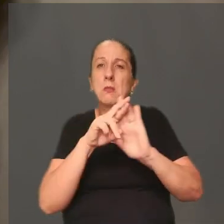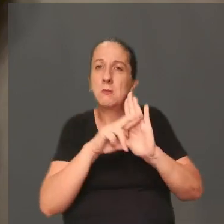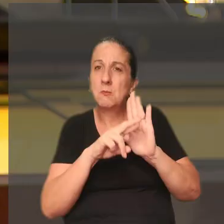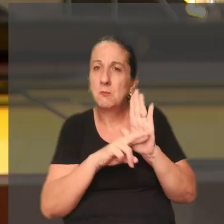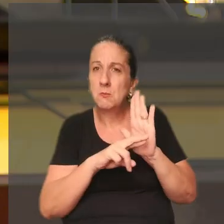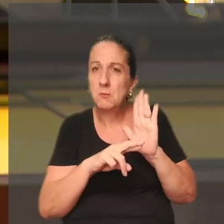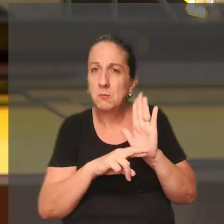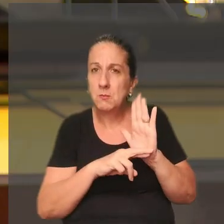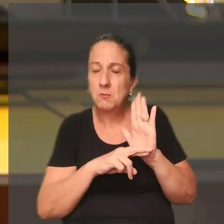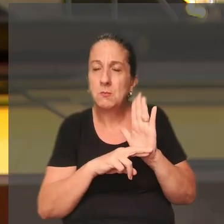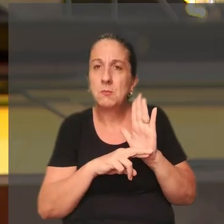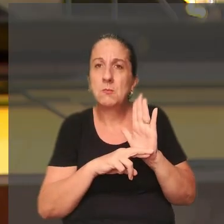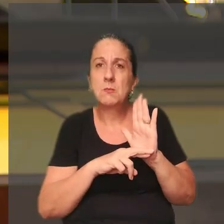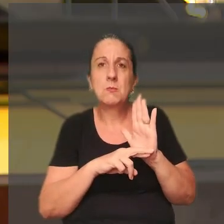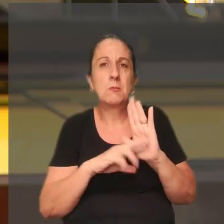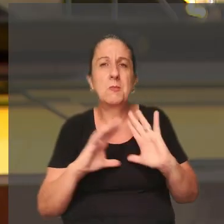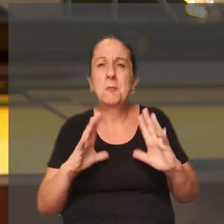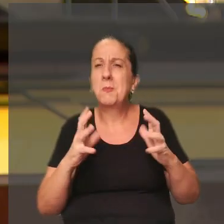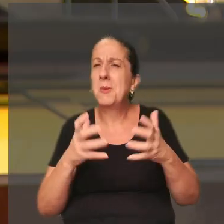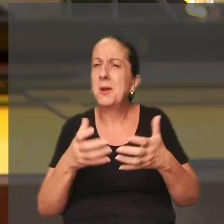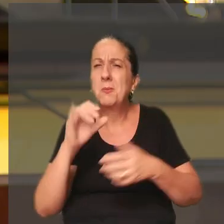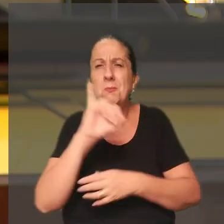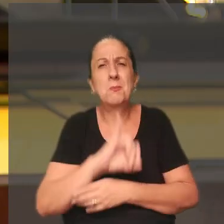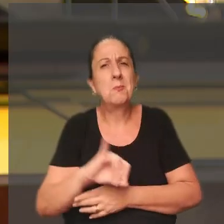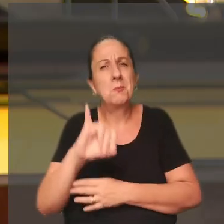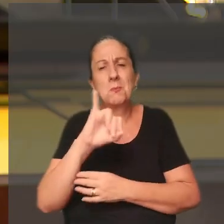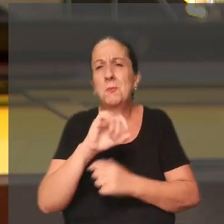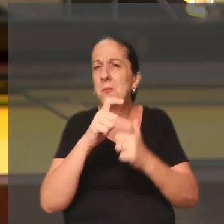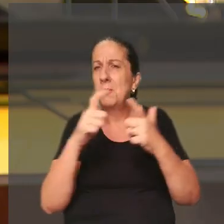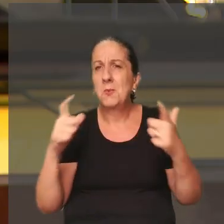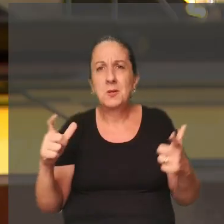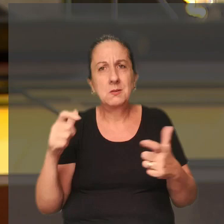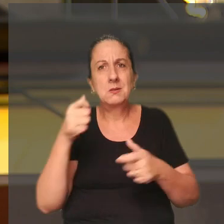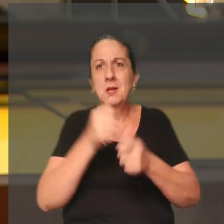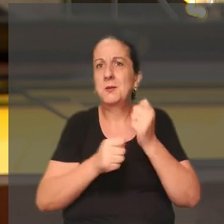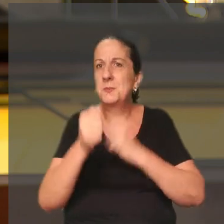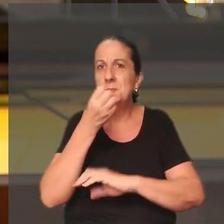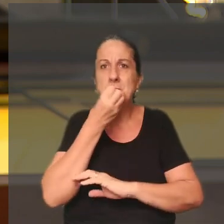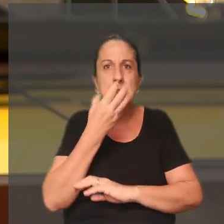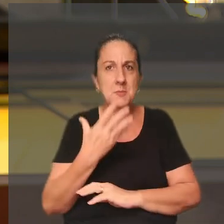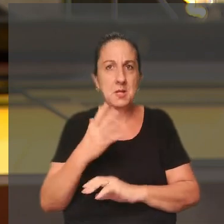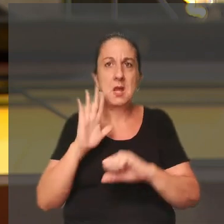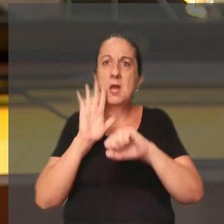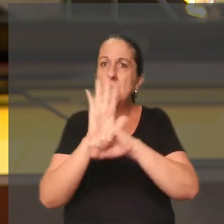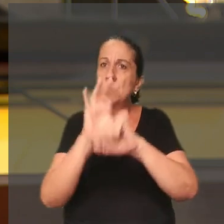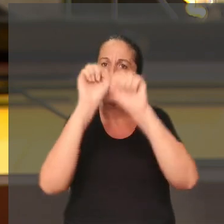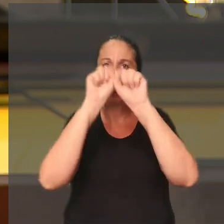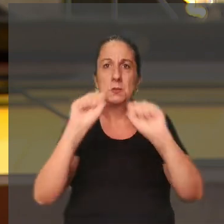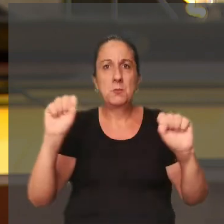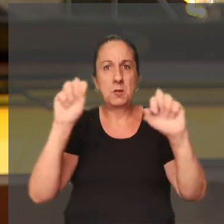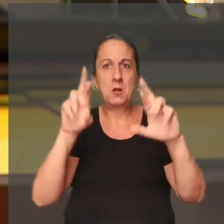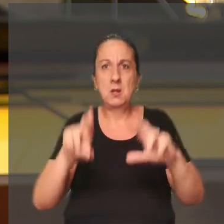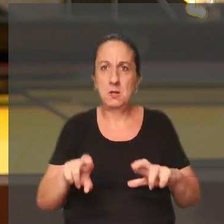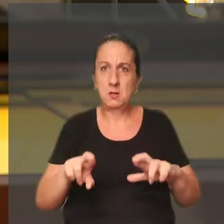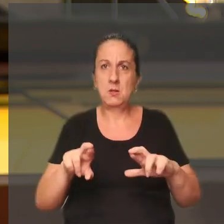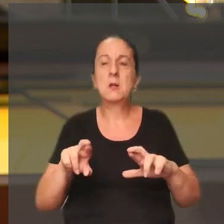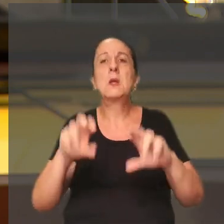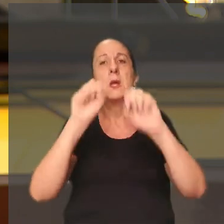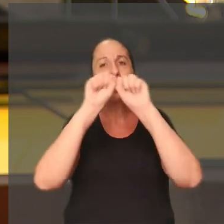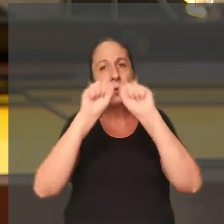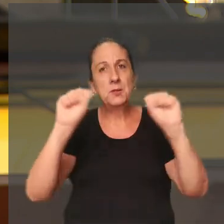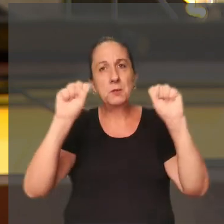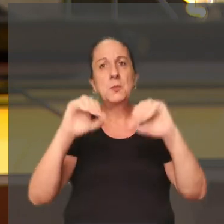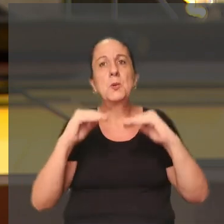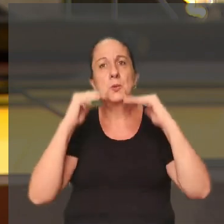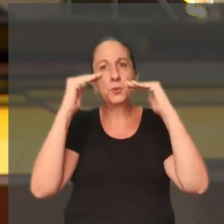normativa da maior relevância e administra muito bem e ajuda os tribunais regionais e ao Tribunal Superior